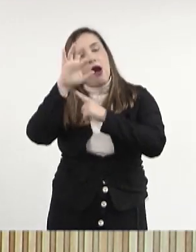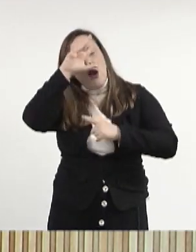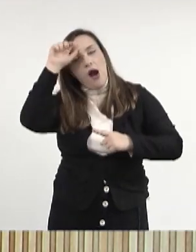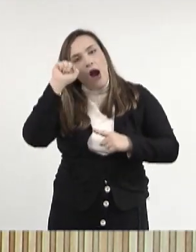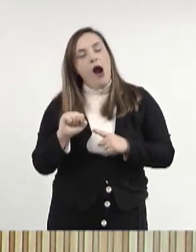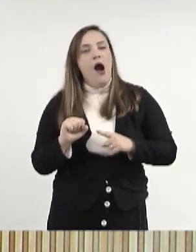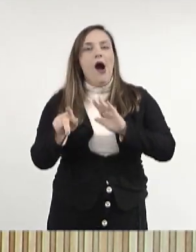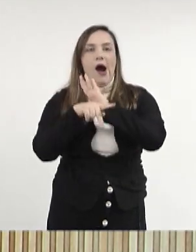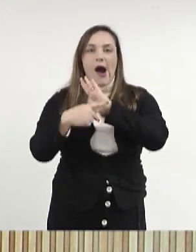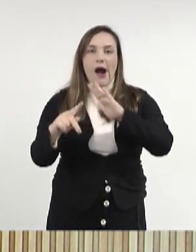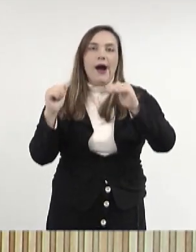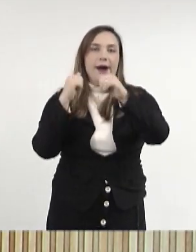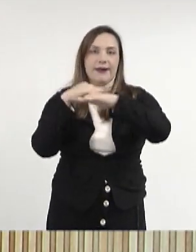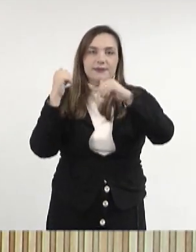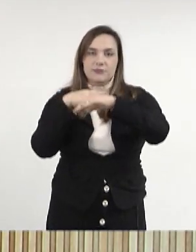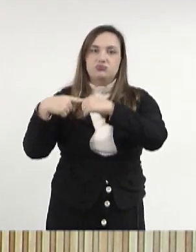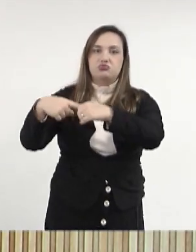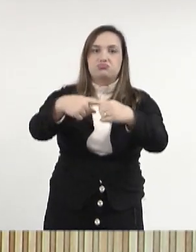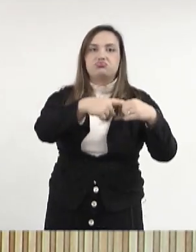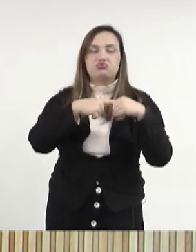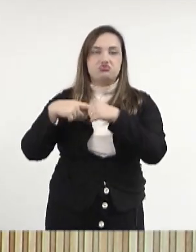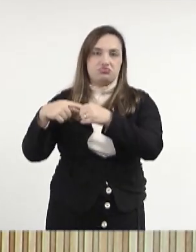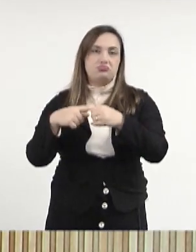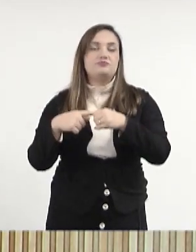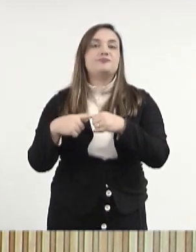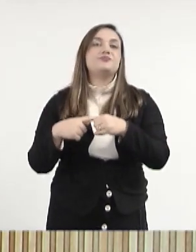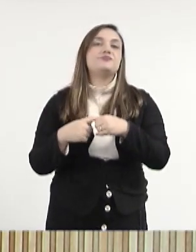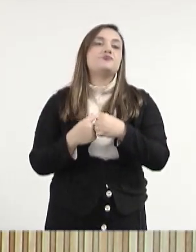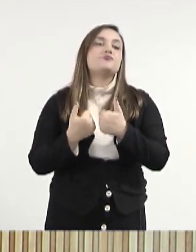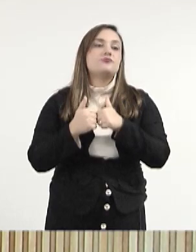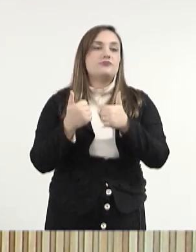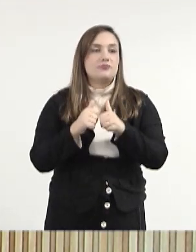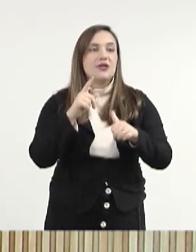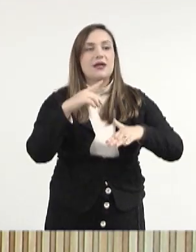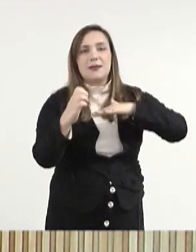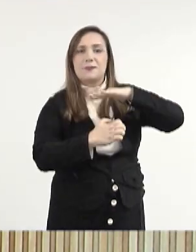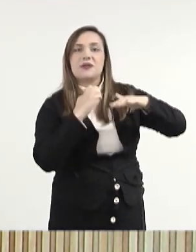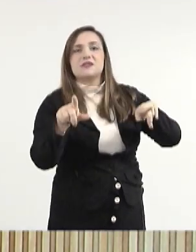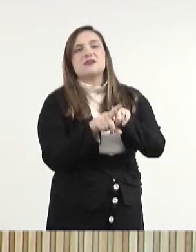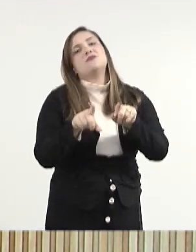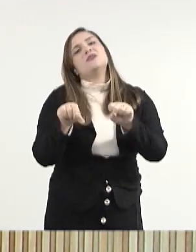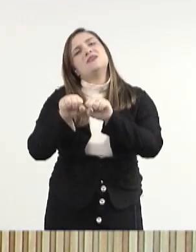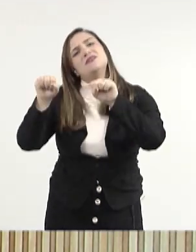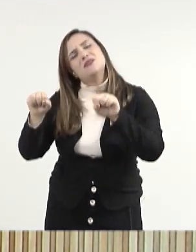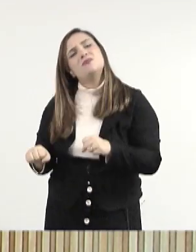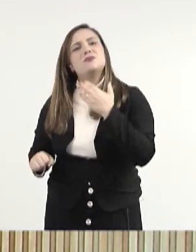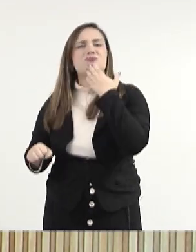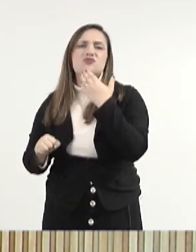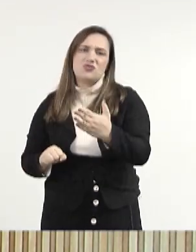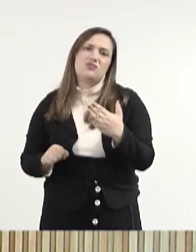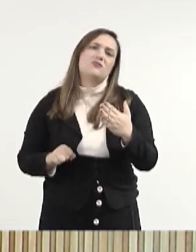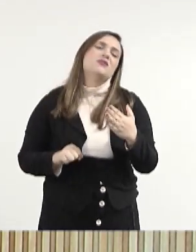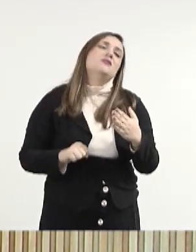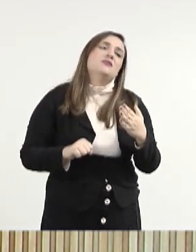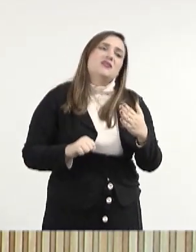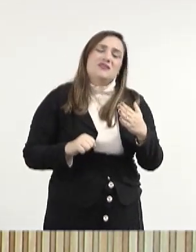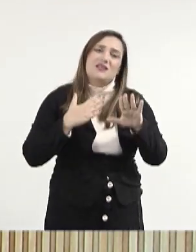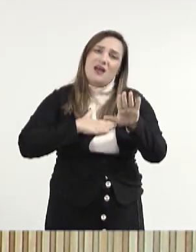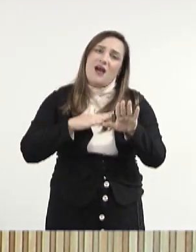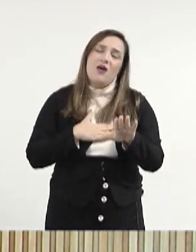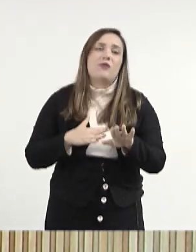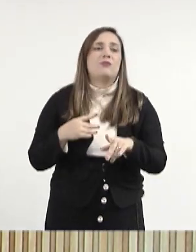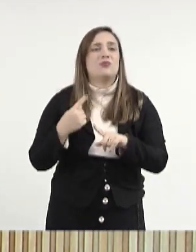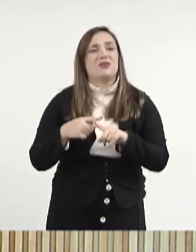Sul, entre eles o transporte intermunicipal, disse que tanto as companhias quanto os próprios sistemas, né, ainda está num período de transição que não